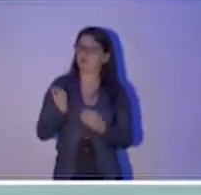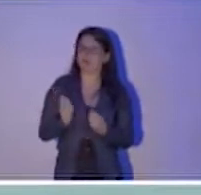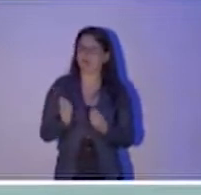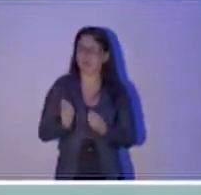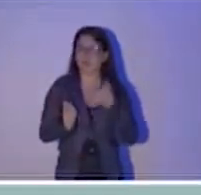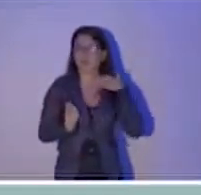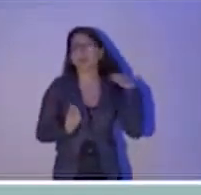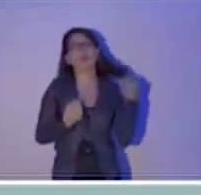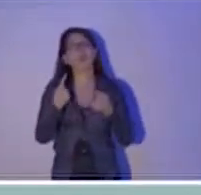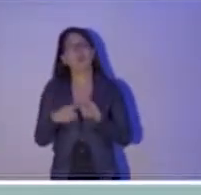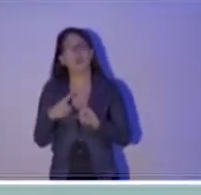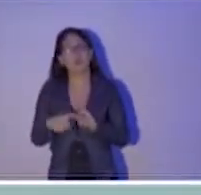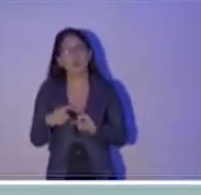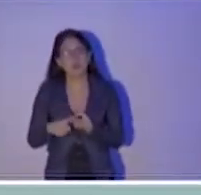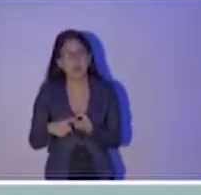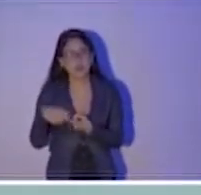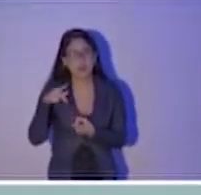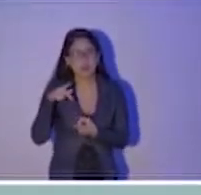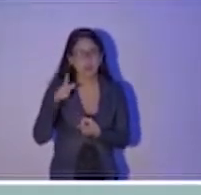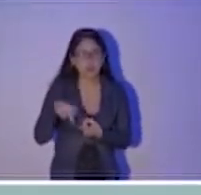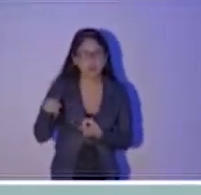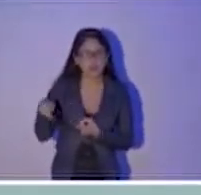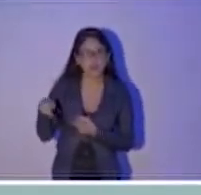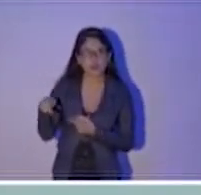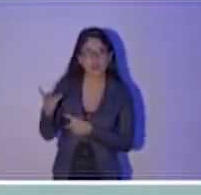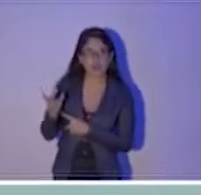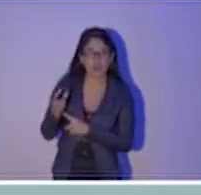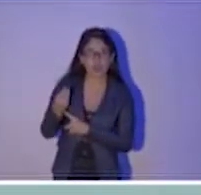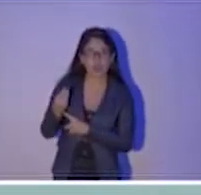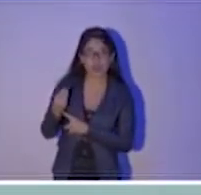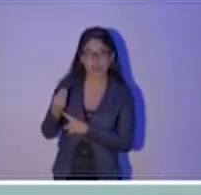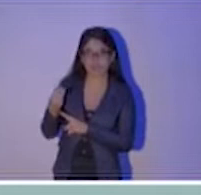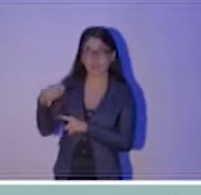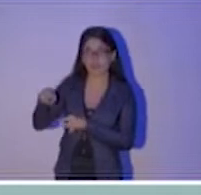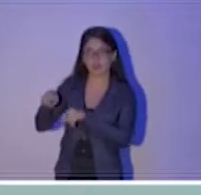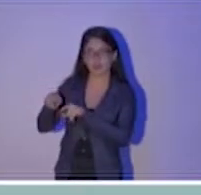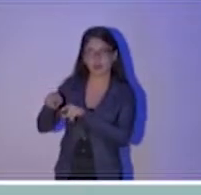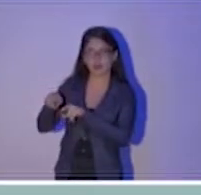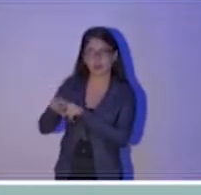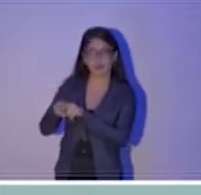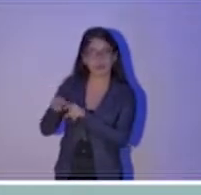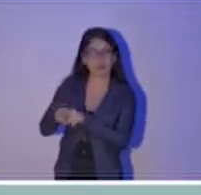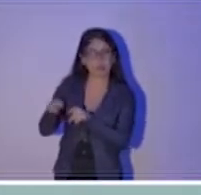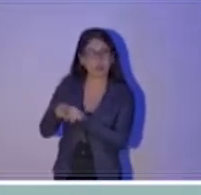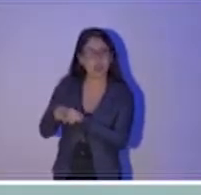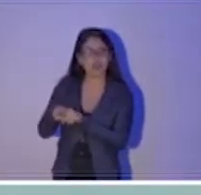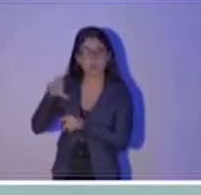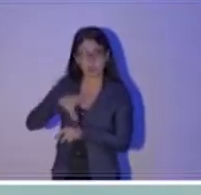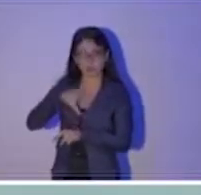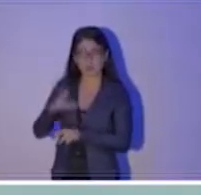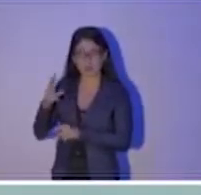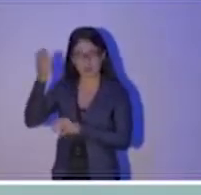as professoras que me inspiraram são de arte e de língua portuguesa e não de matemática, né? Mas eu